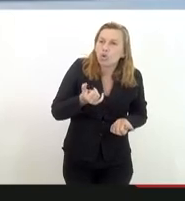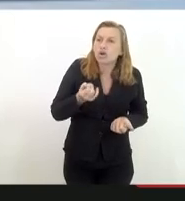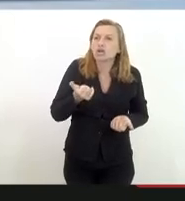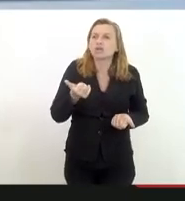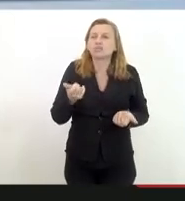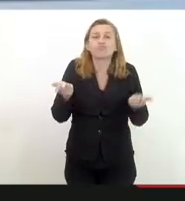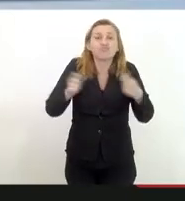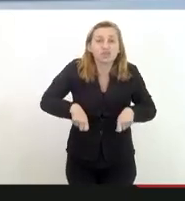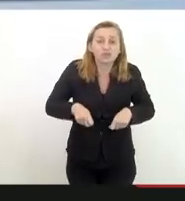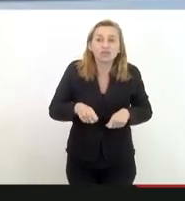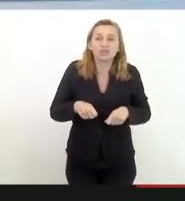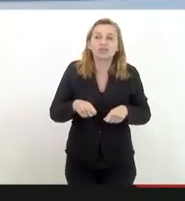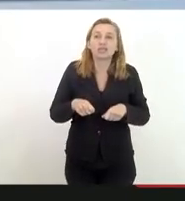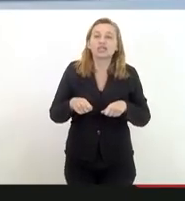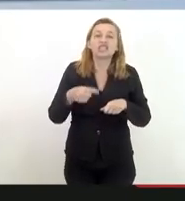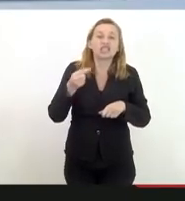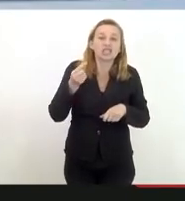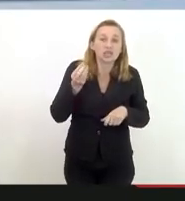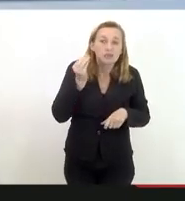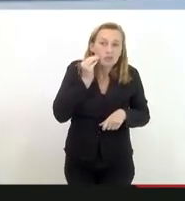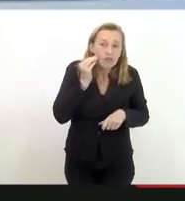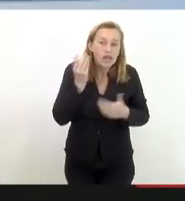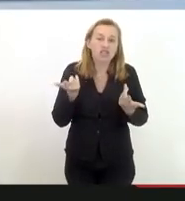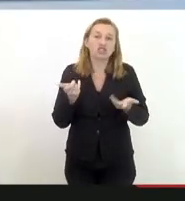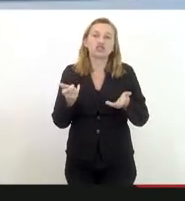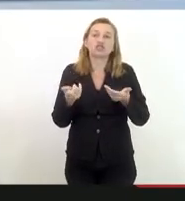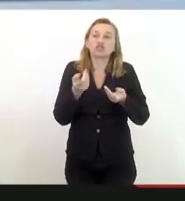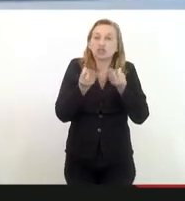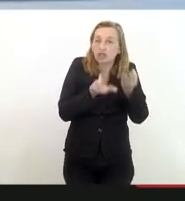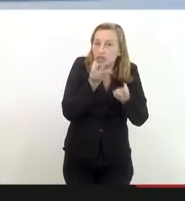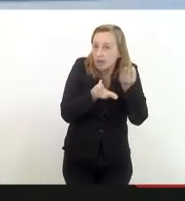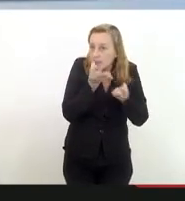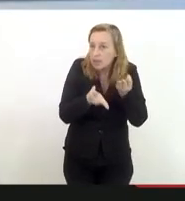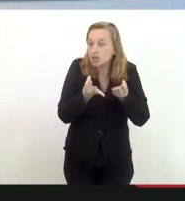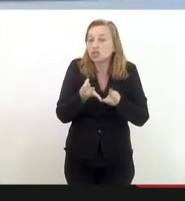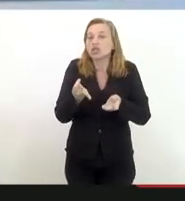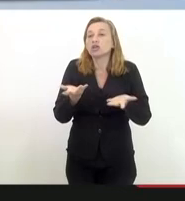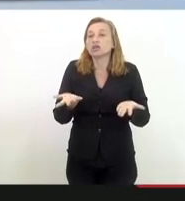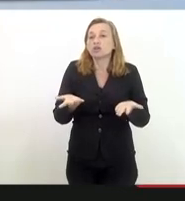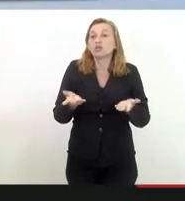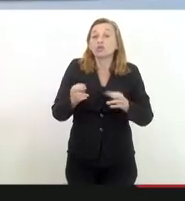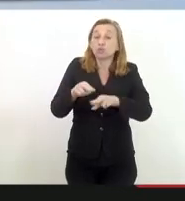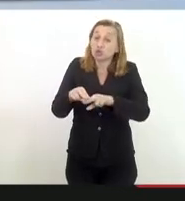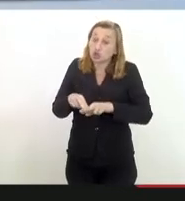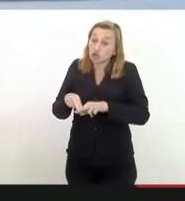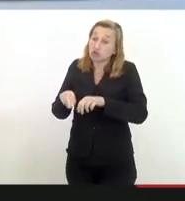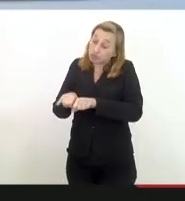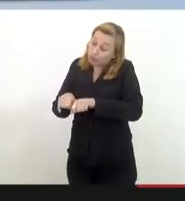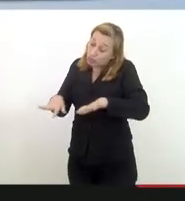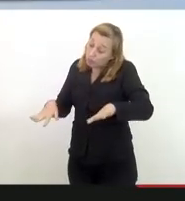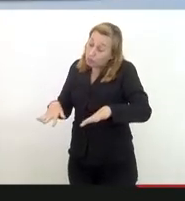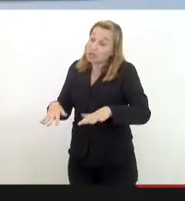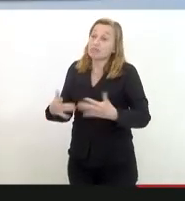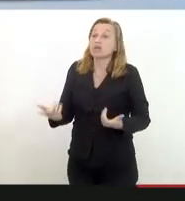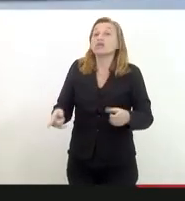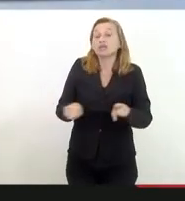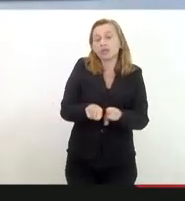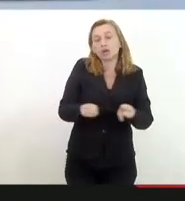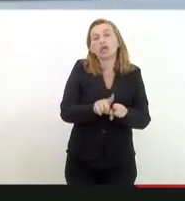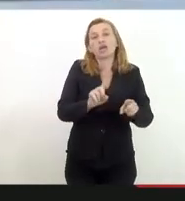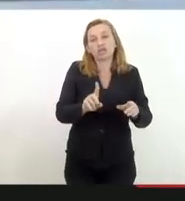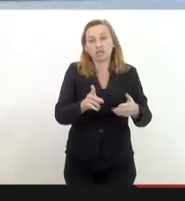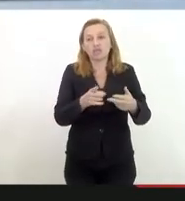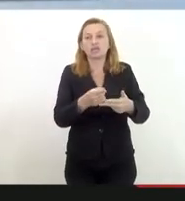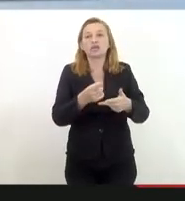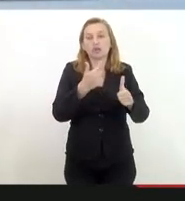a pouca possibilidade de teste, de tratamento, né? Tanto por conta da Covid quanto por conta de todas essas questões